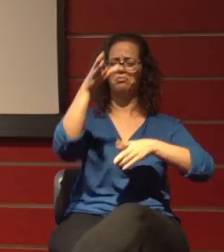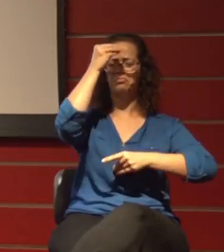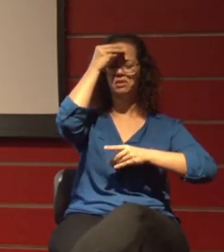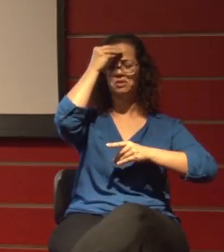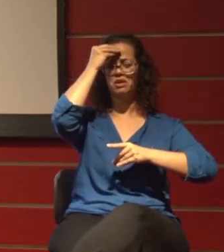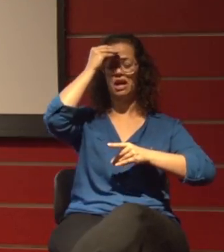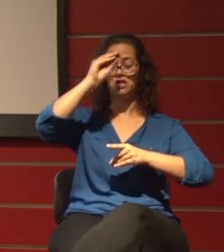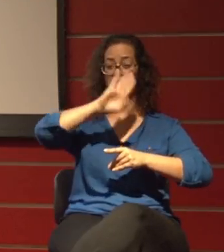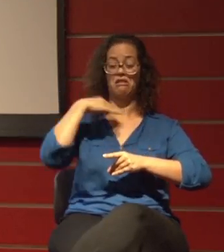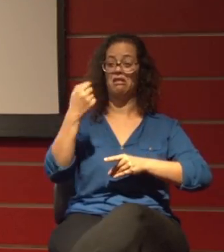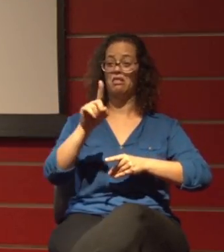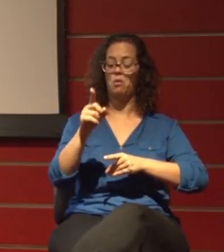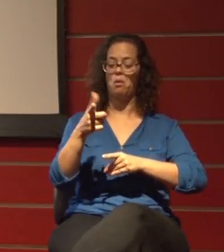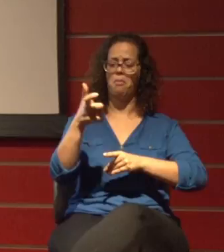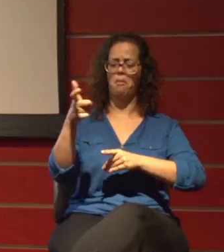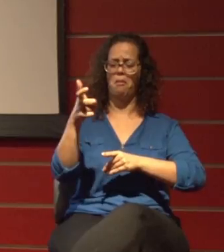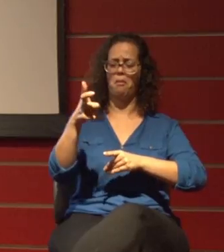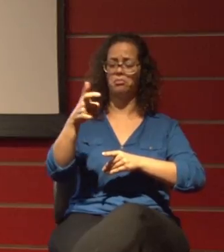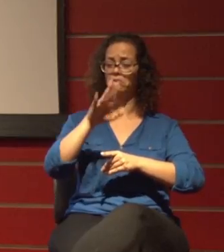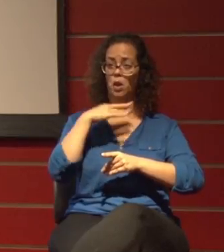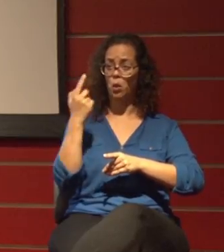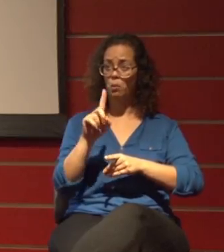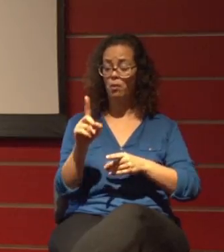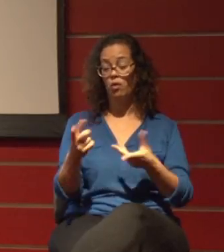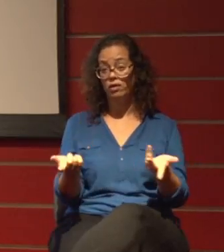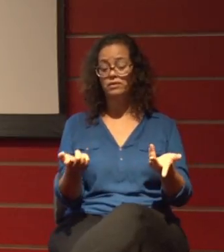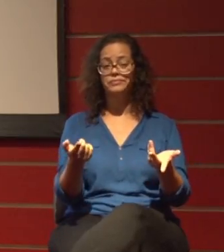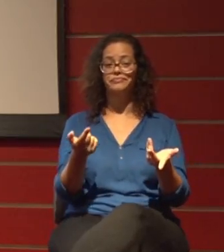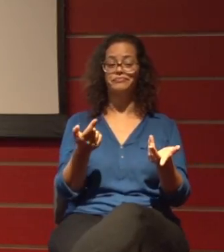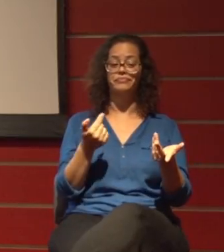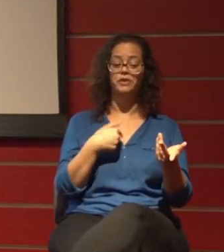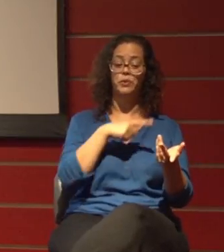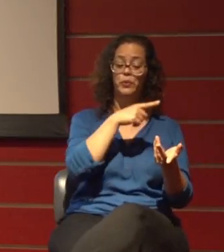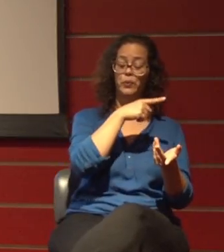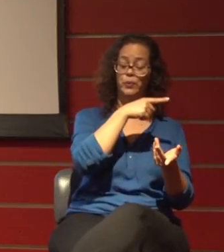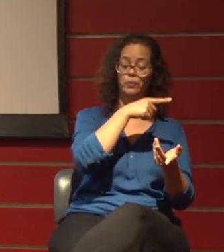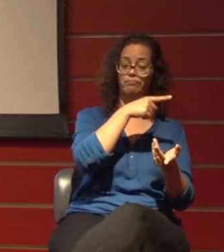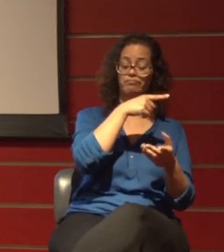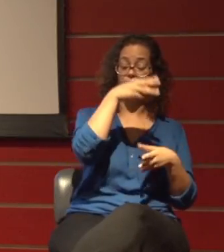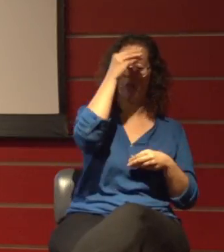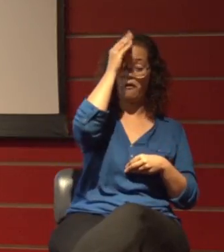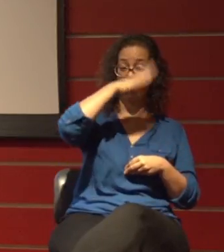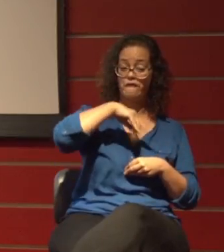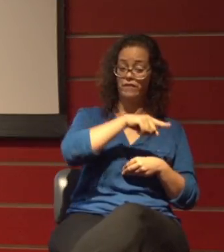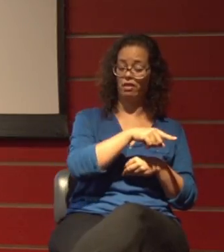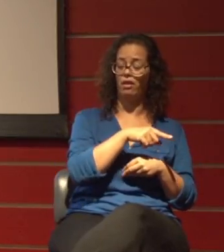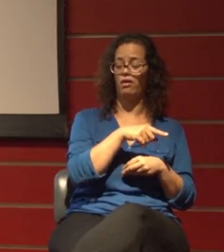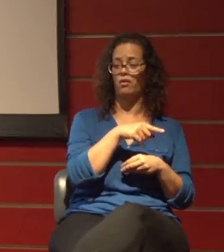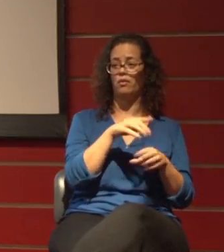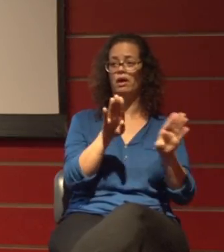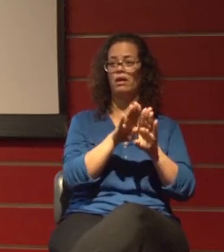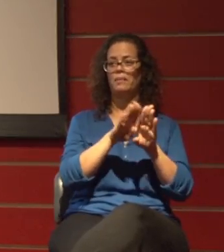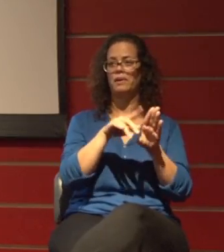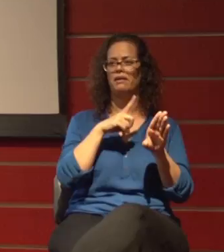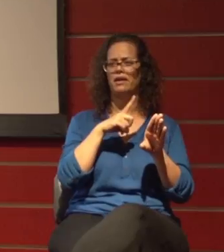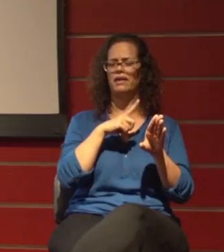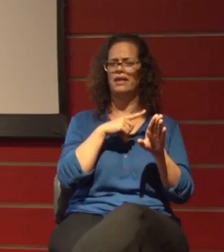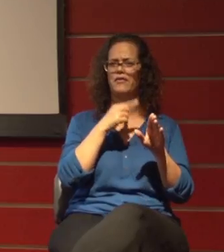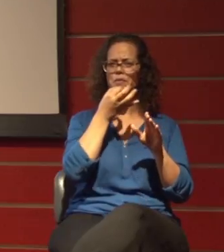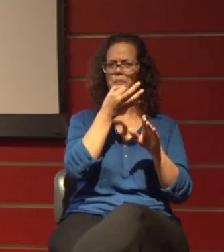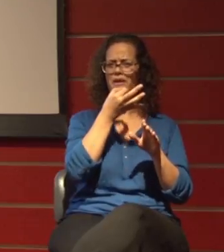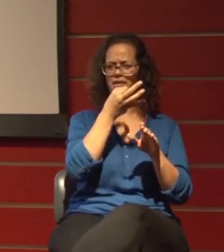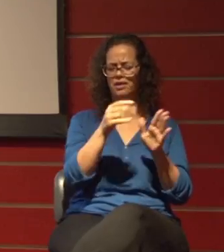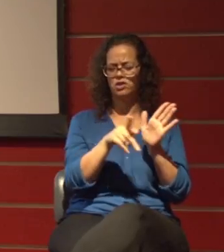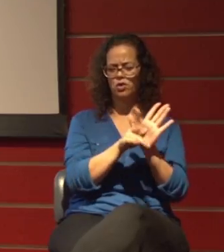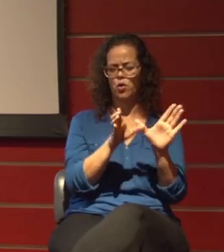arma e daí com relação ao personagem ao vilão também teve uma crítica forte da comunidade jamaicana porque eles